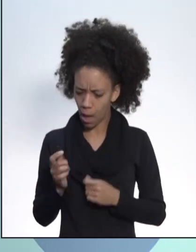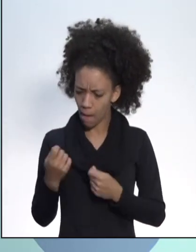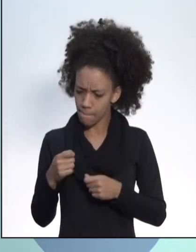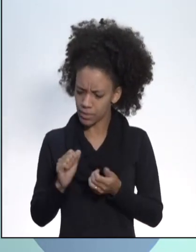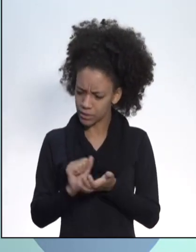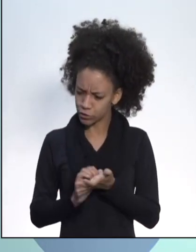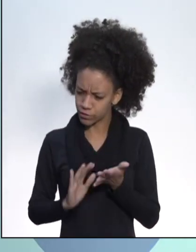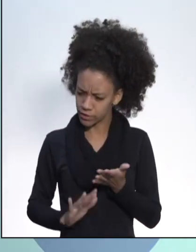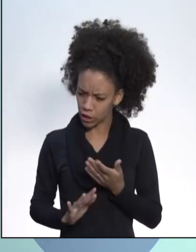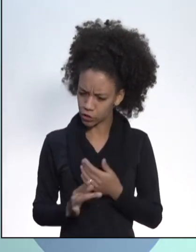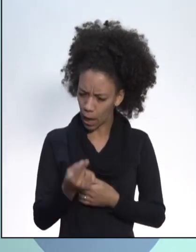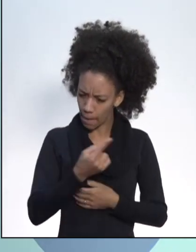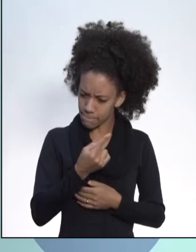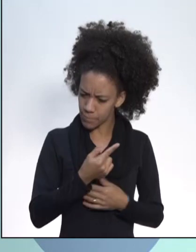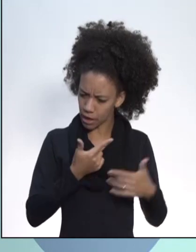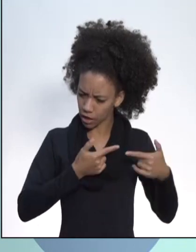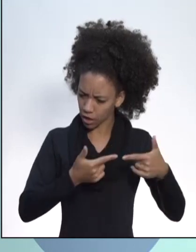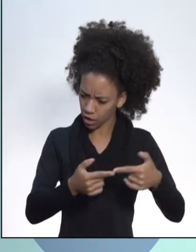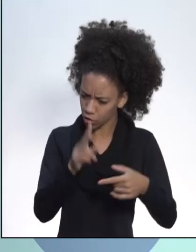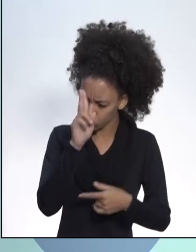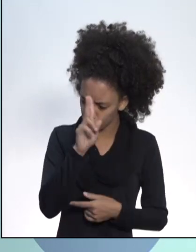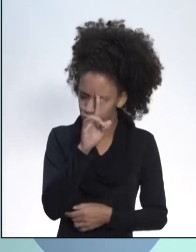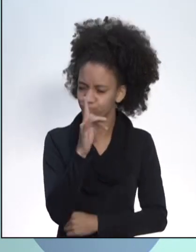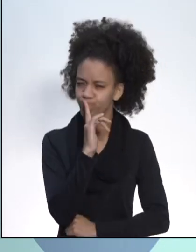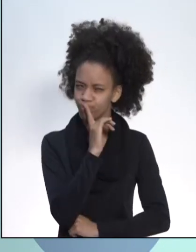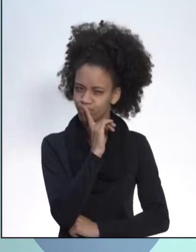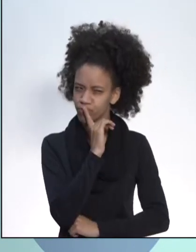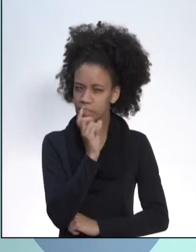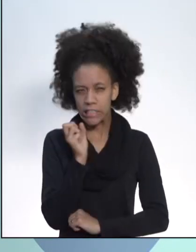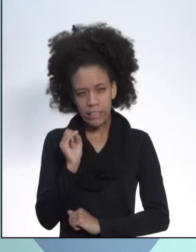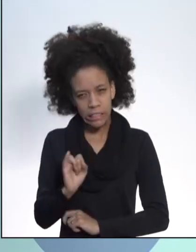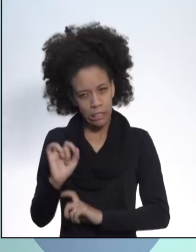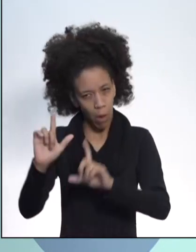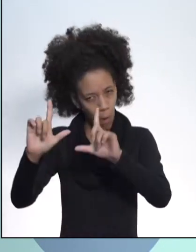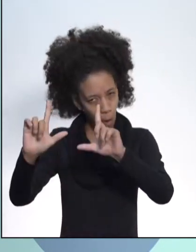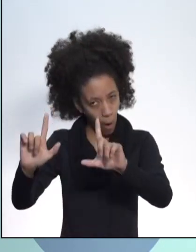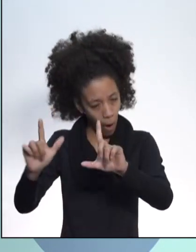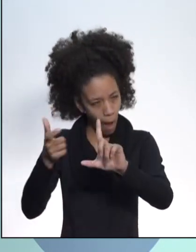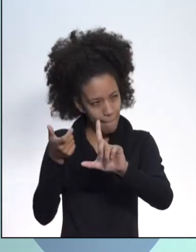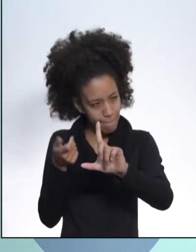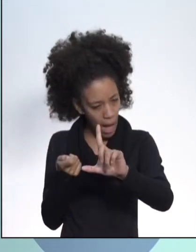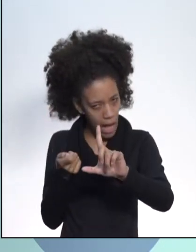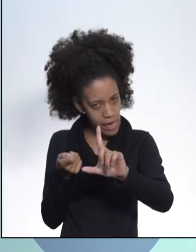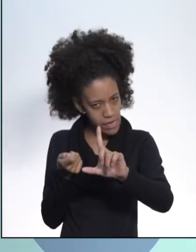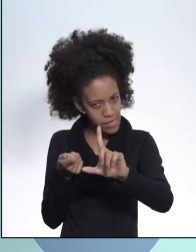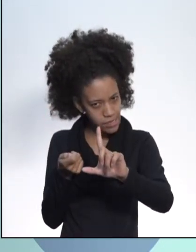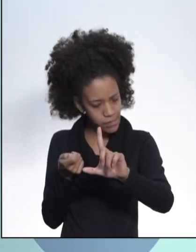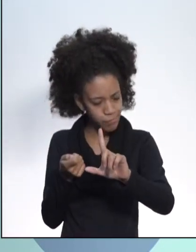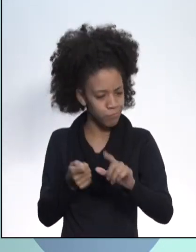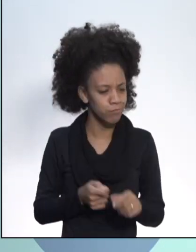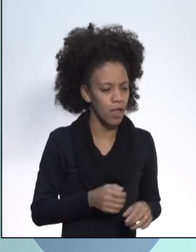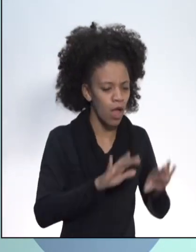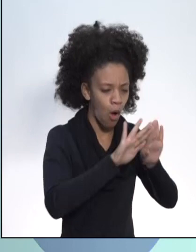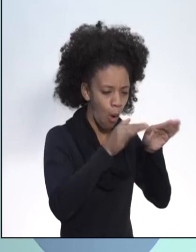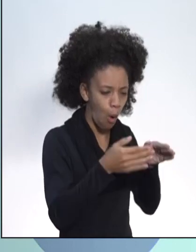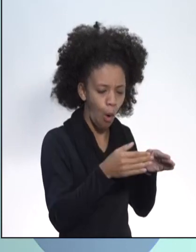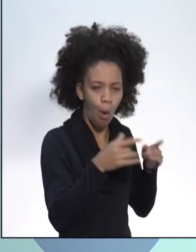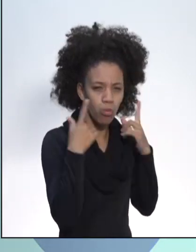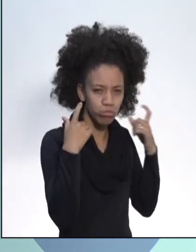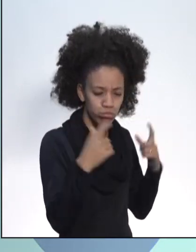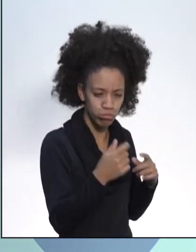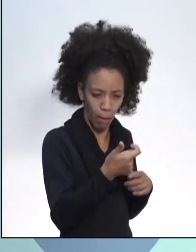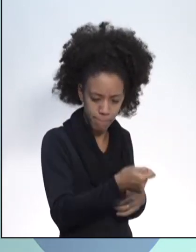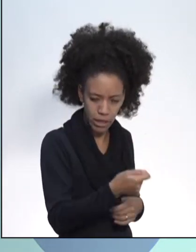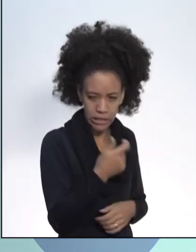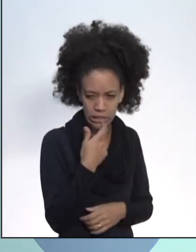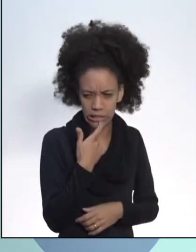de Primeira Guerra Mundial de História. Se eu ligar a TV, o som, e ainda